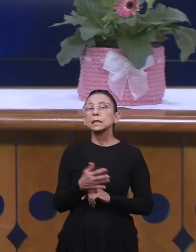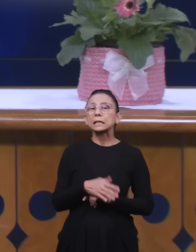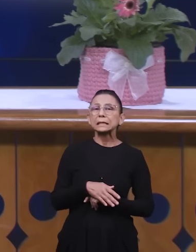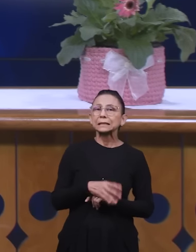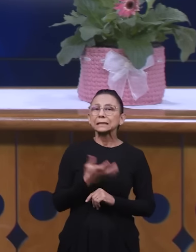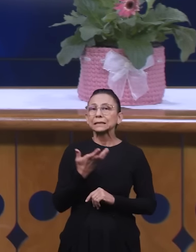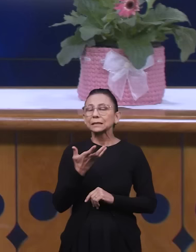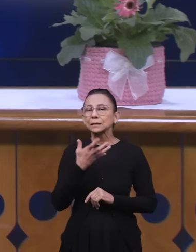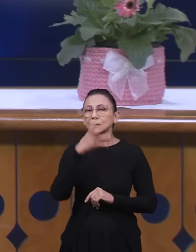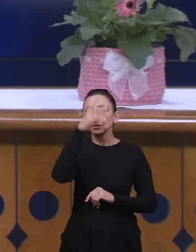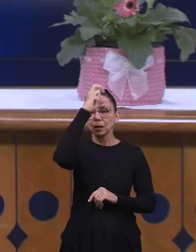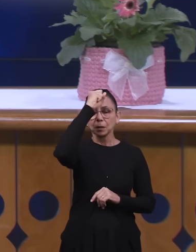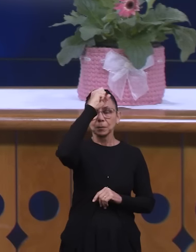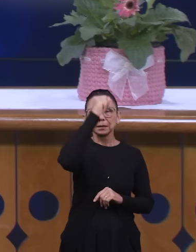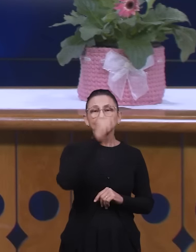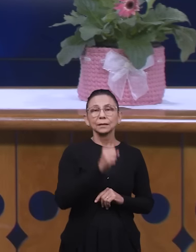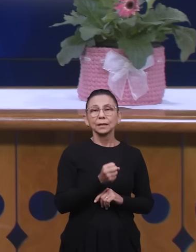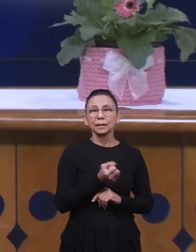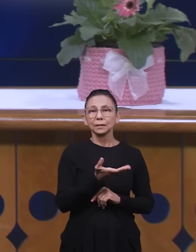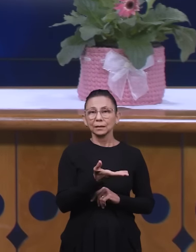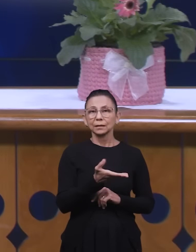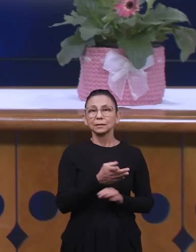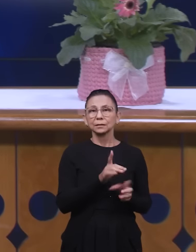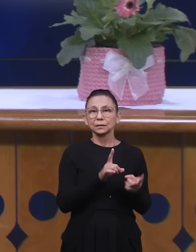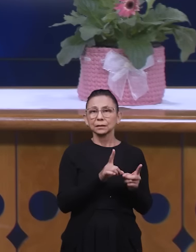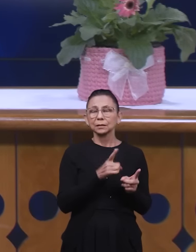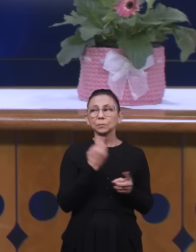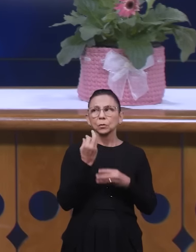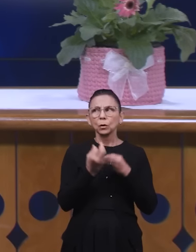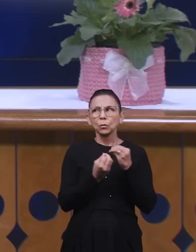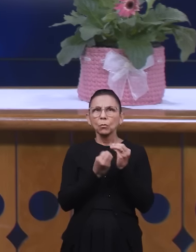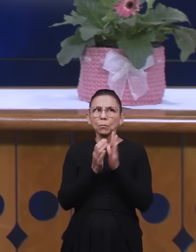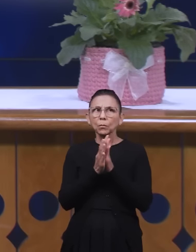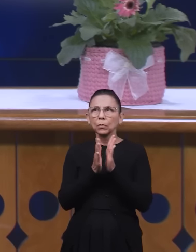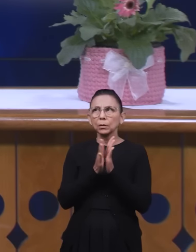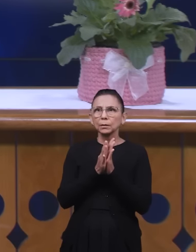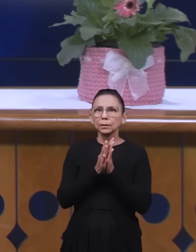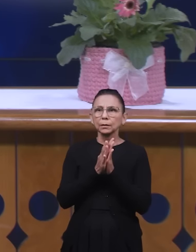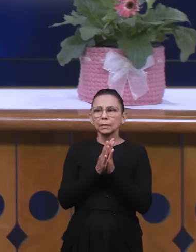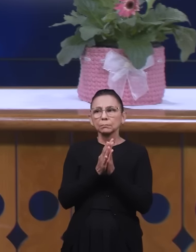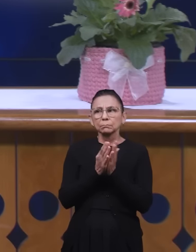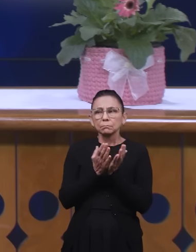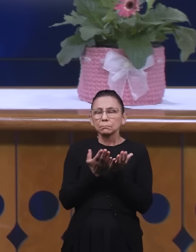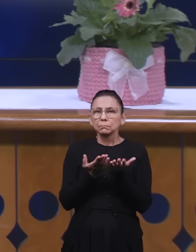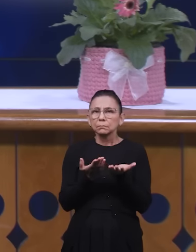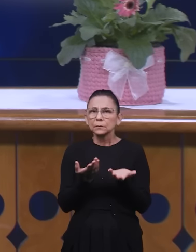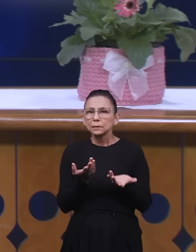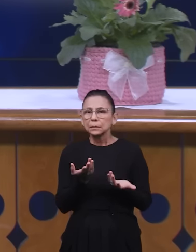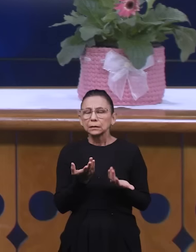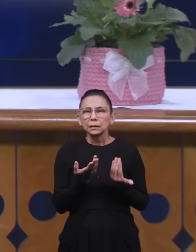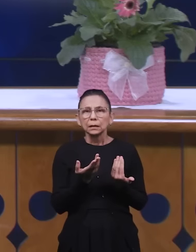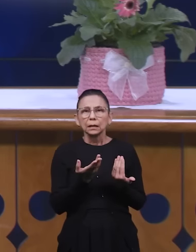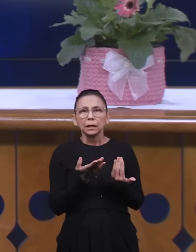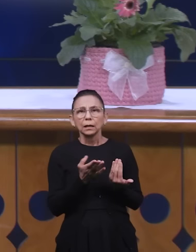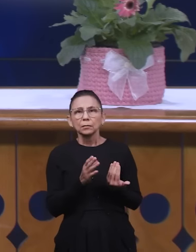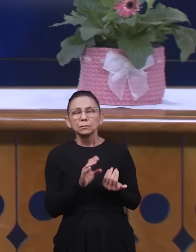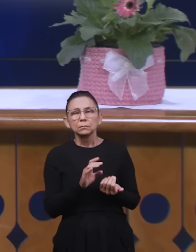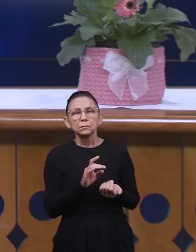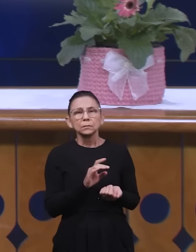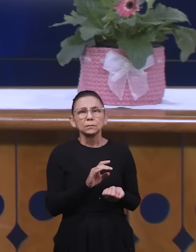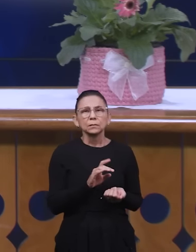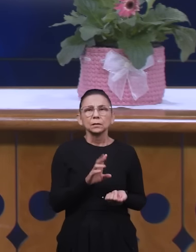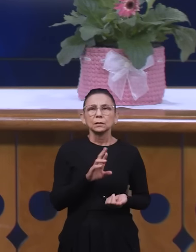querendo aprender como eles deveriam orar. Não que isso